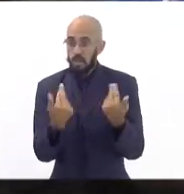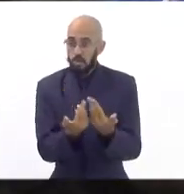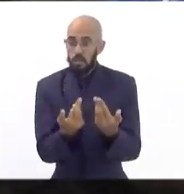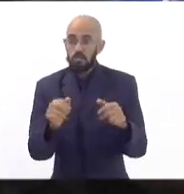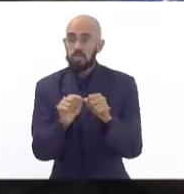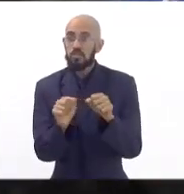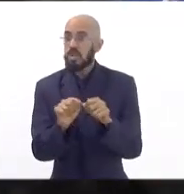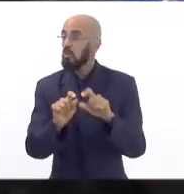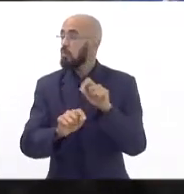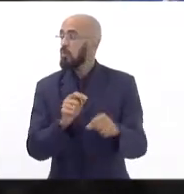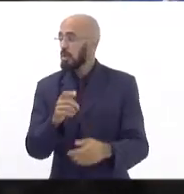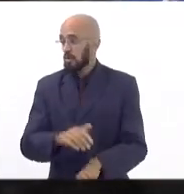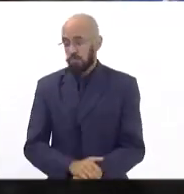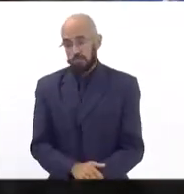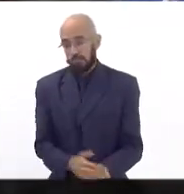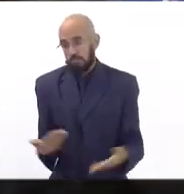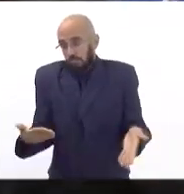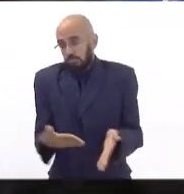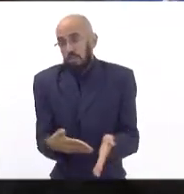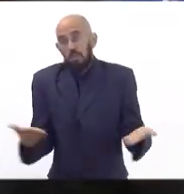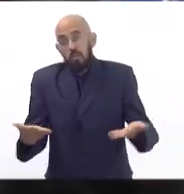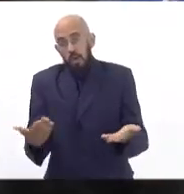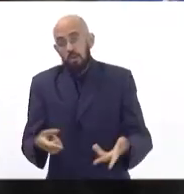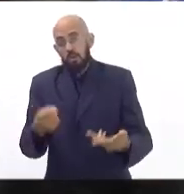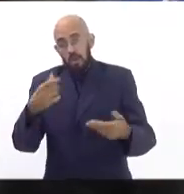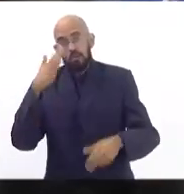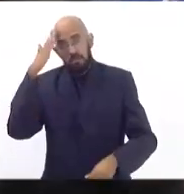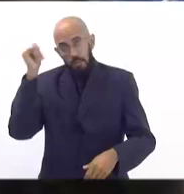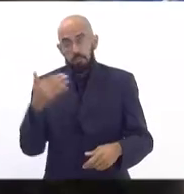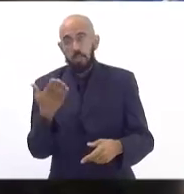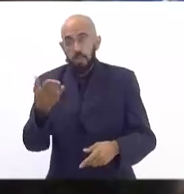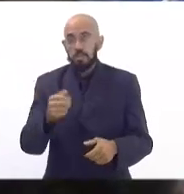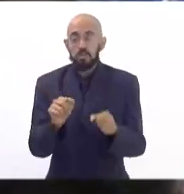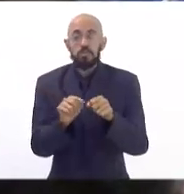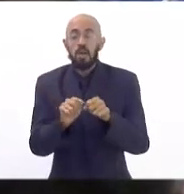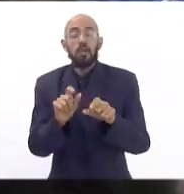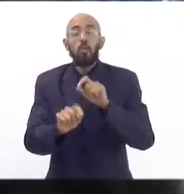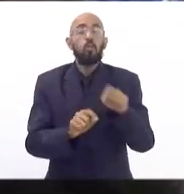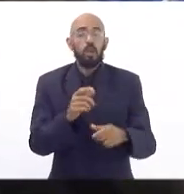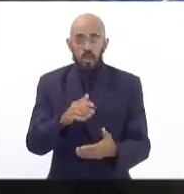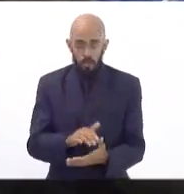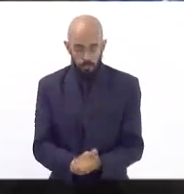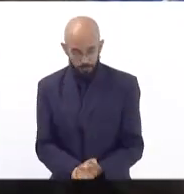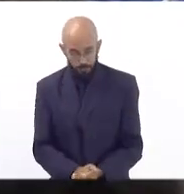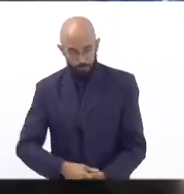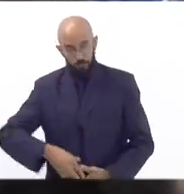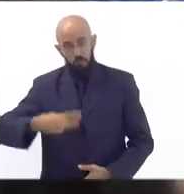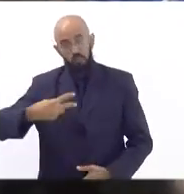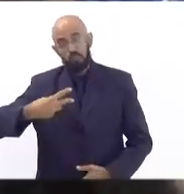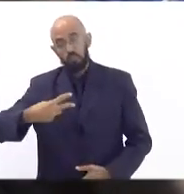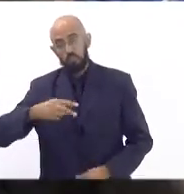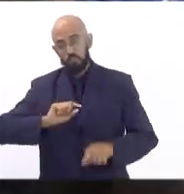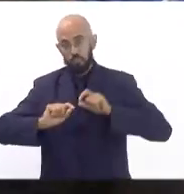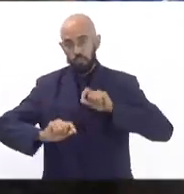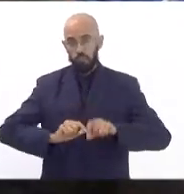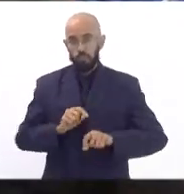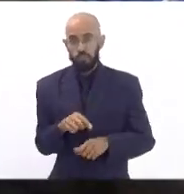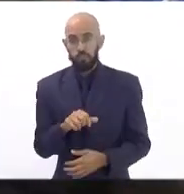fazendo o quê até agora eu queria um vídeo que eu tô fazendo o quê em relação a essa questão e a segunda